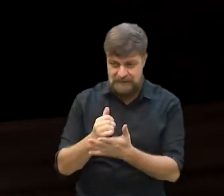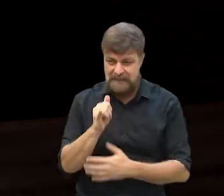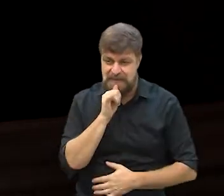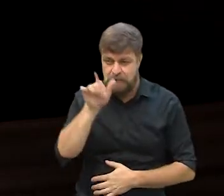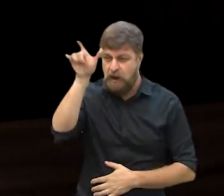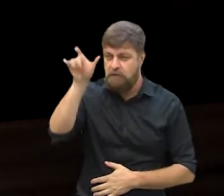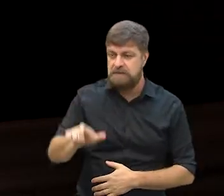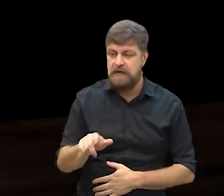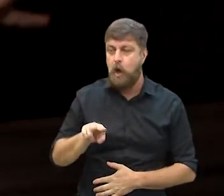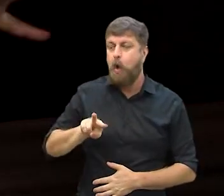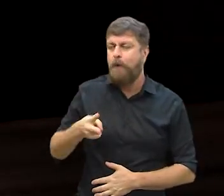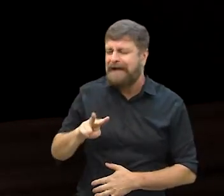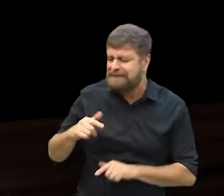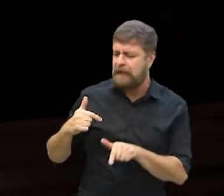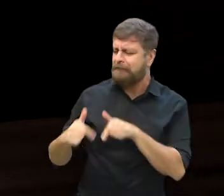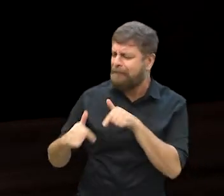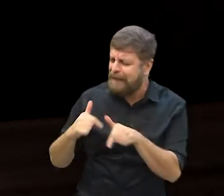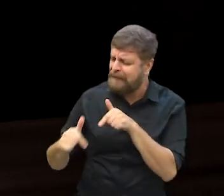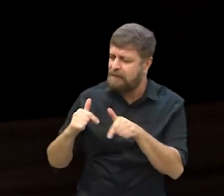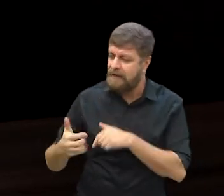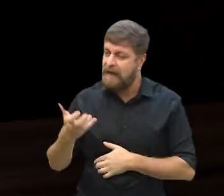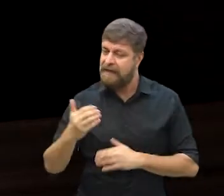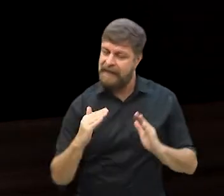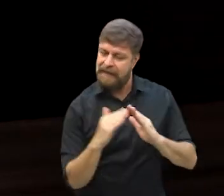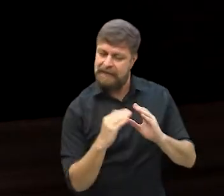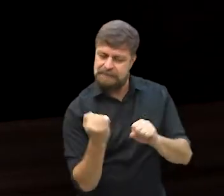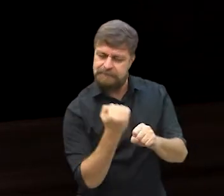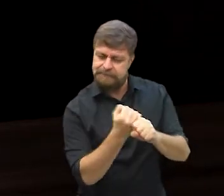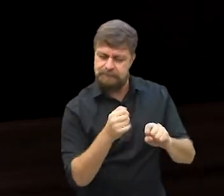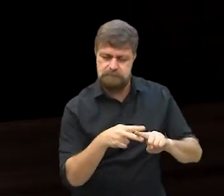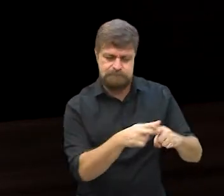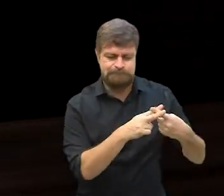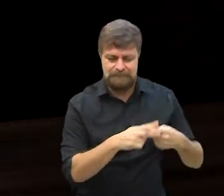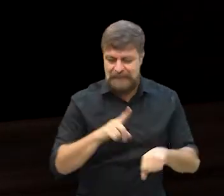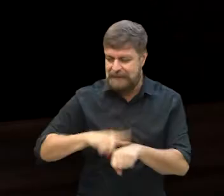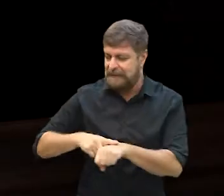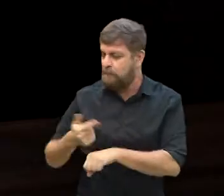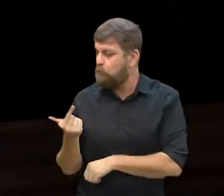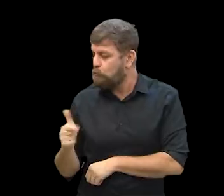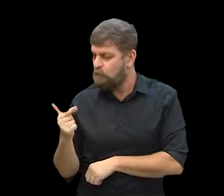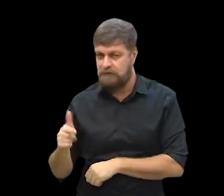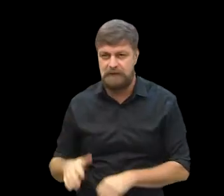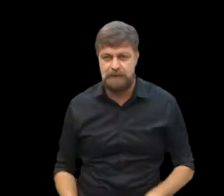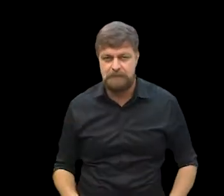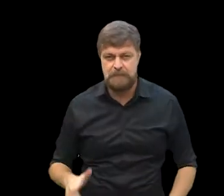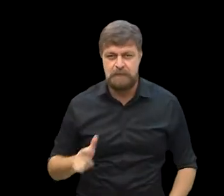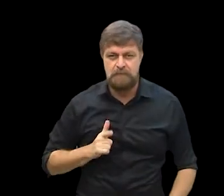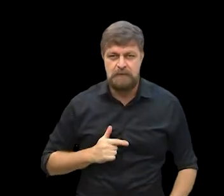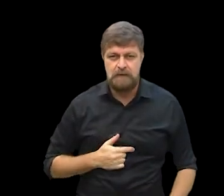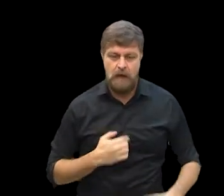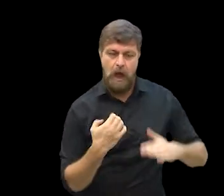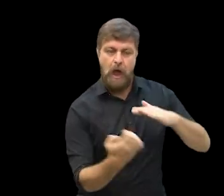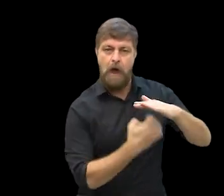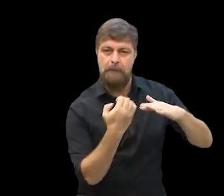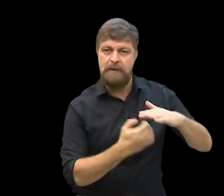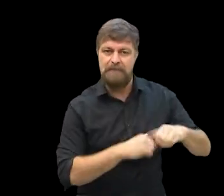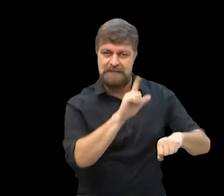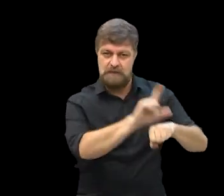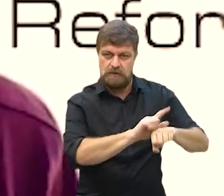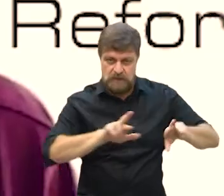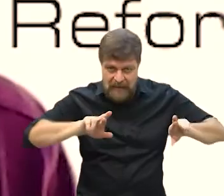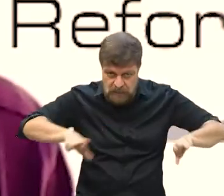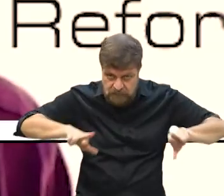que nem você citou, um casal que trabalha, quer reformar, quer construir, não tem tempo, e para uma empresa